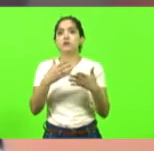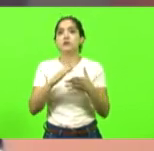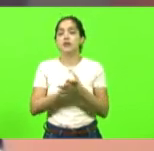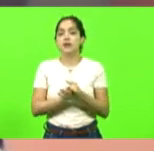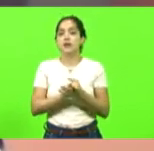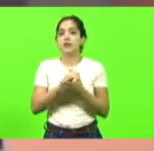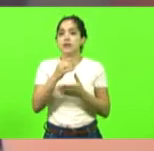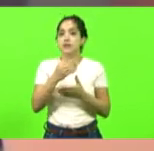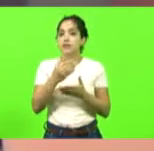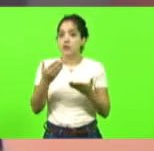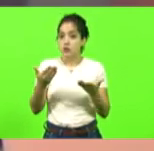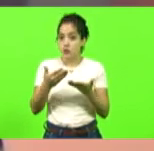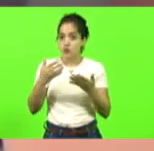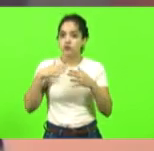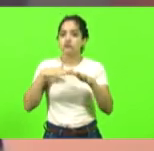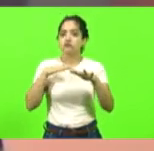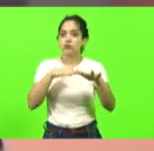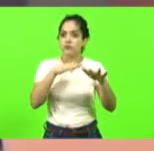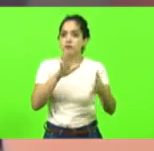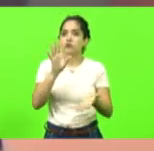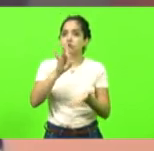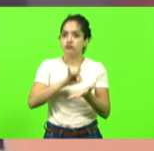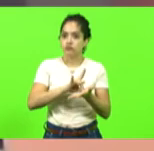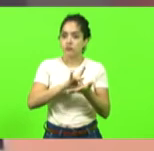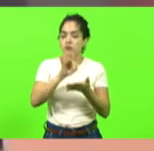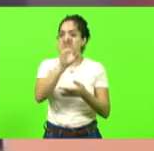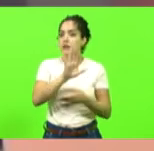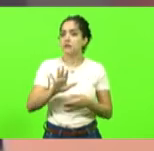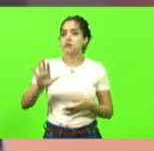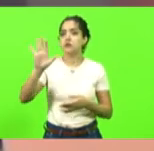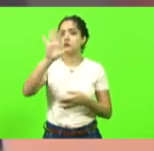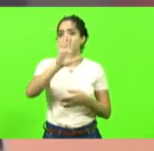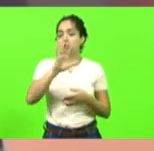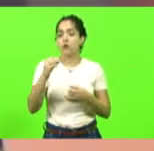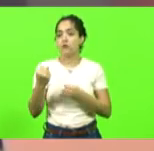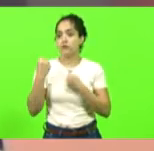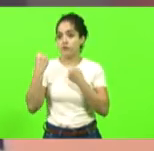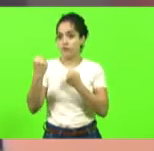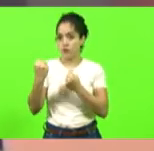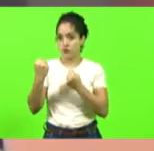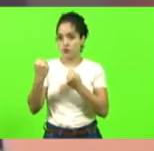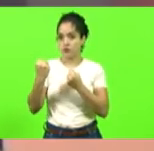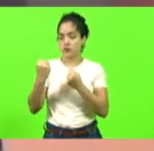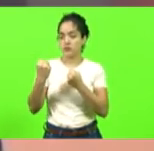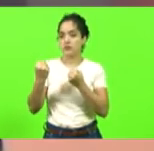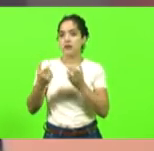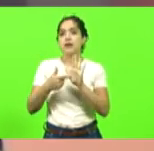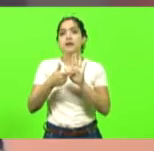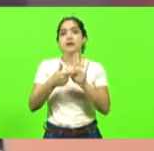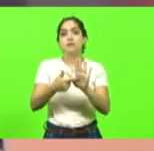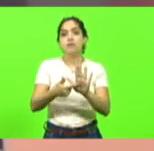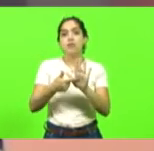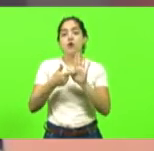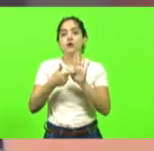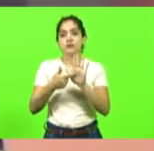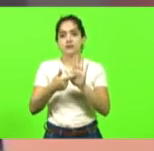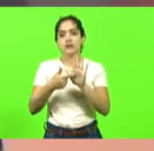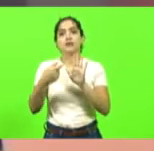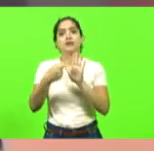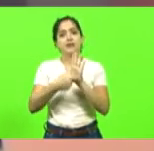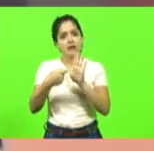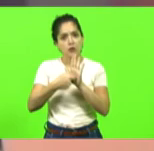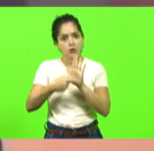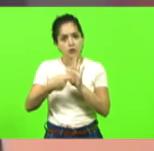e hoje é um movimento consolidado nacionalmente, um movimento forte e que mostra para as pessoas que a luta é